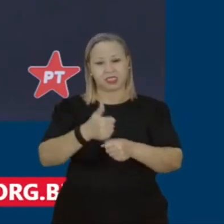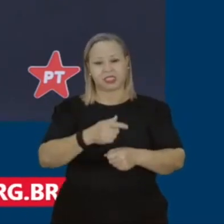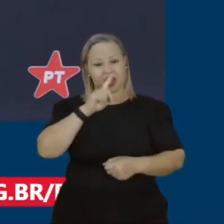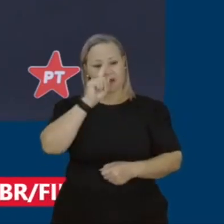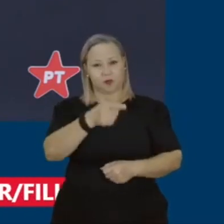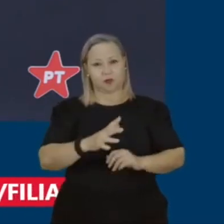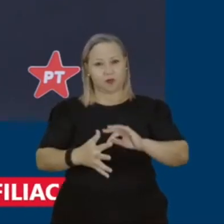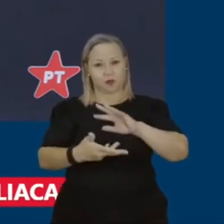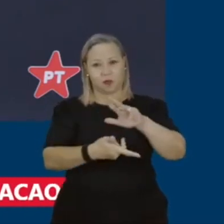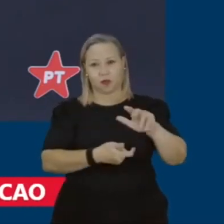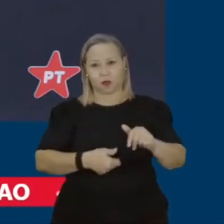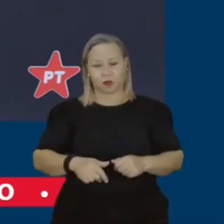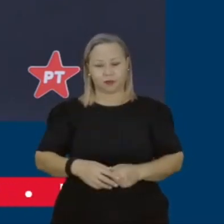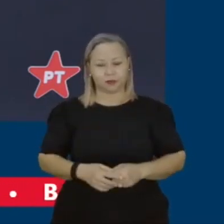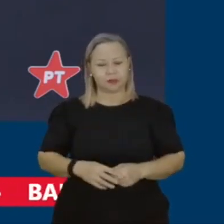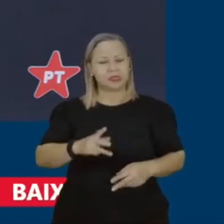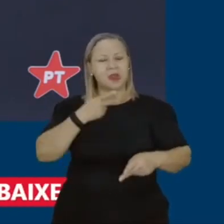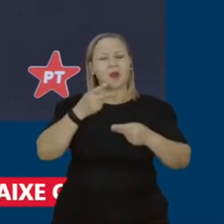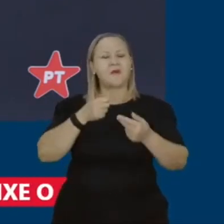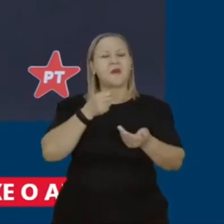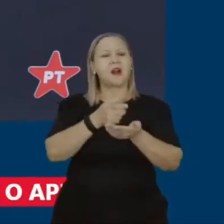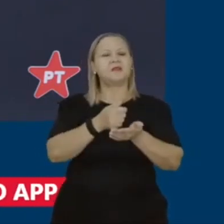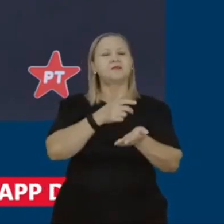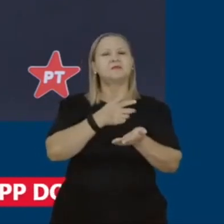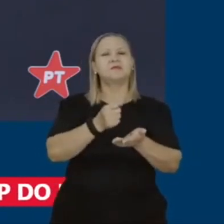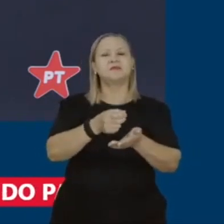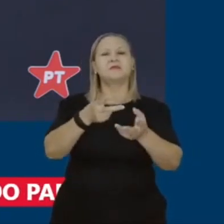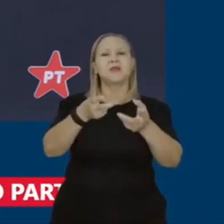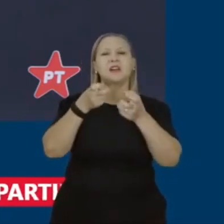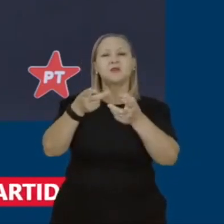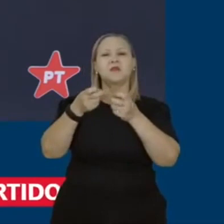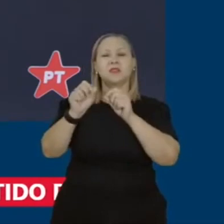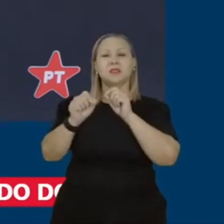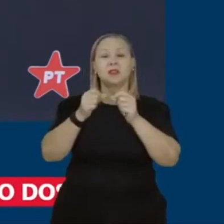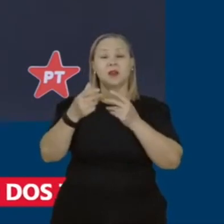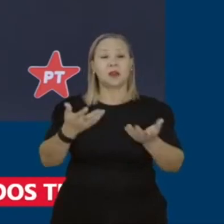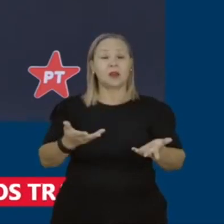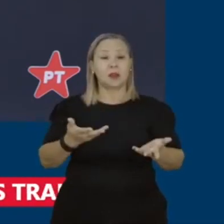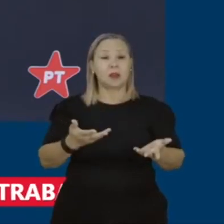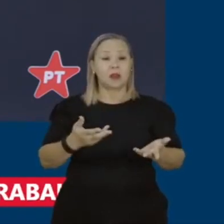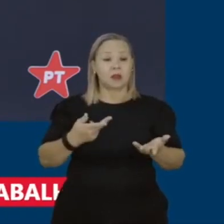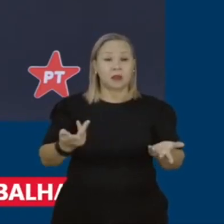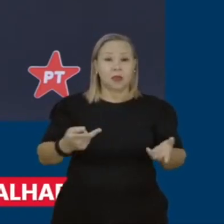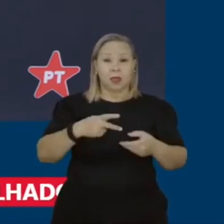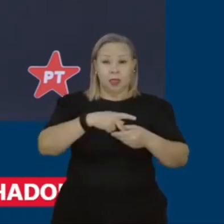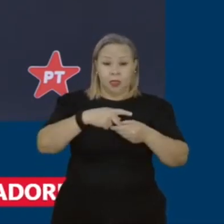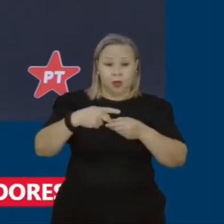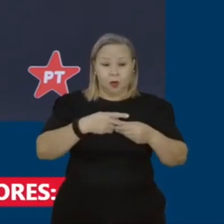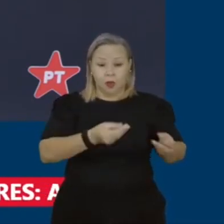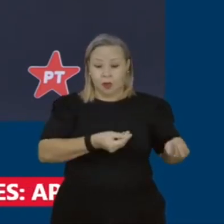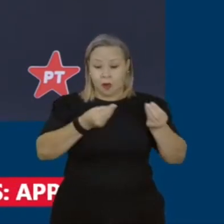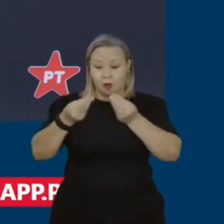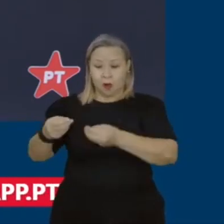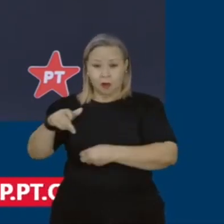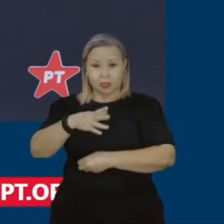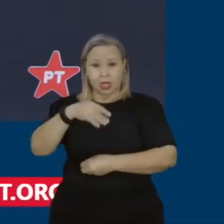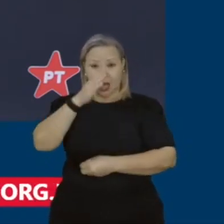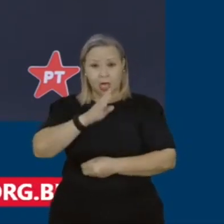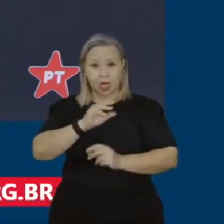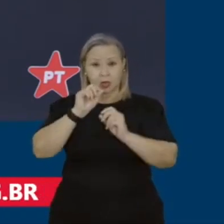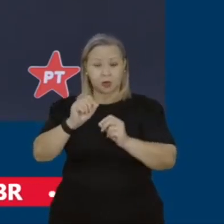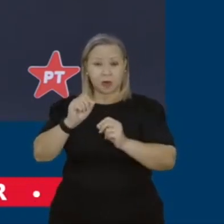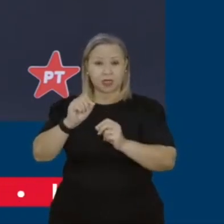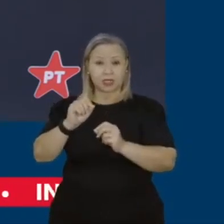tributação. Não é possível que, de repente, o petróleo que sai do solo brasileiro seja apropriado por interesses que não são os do